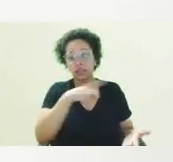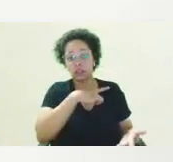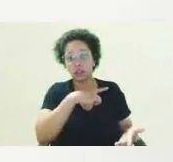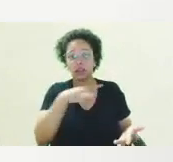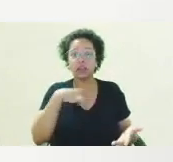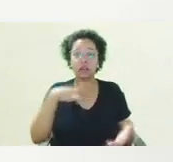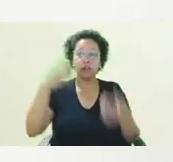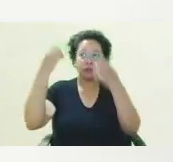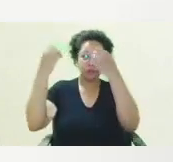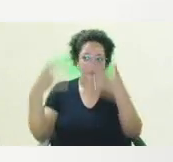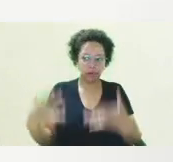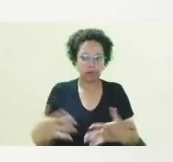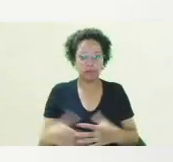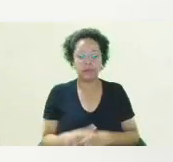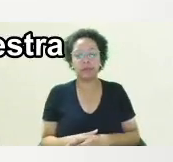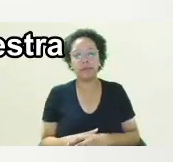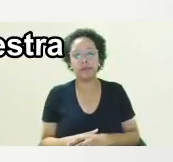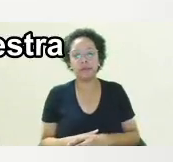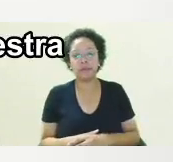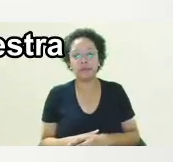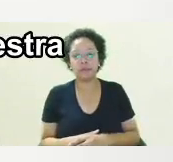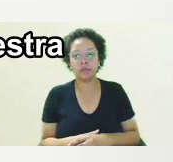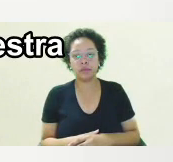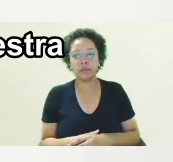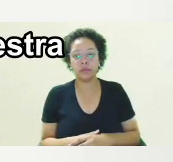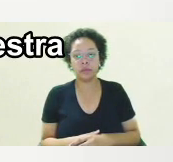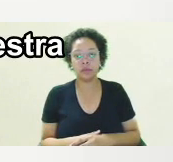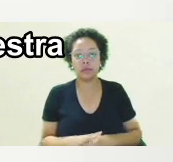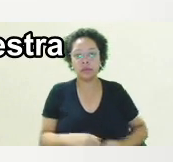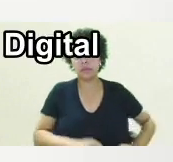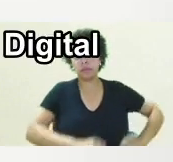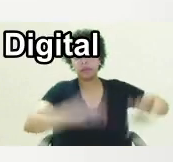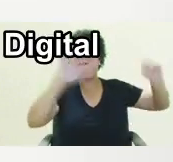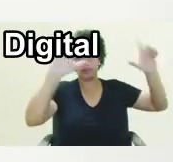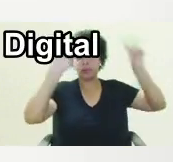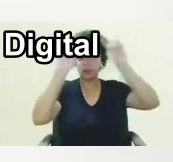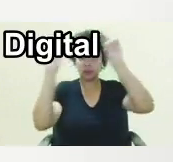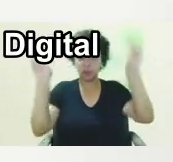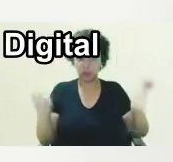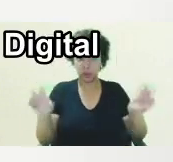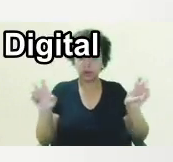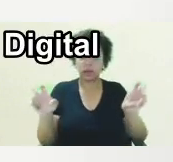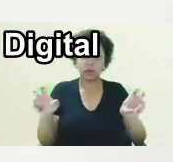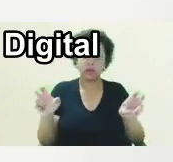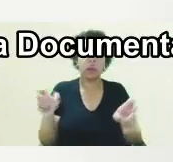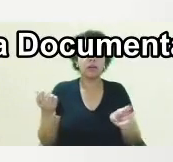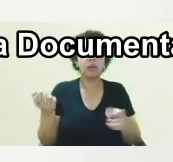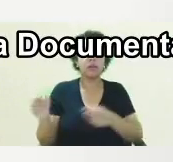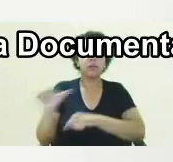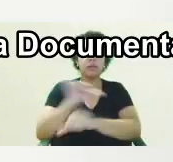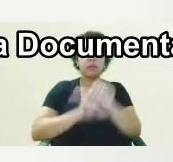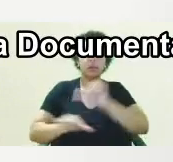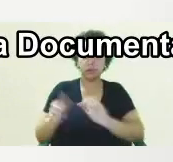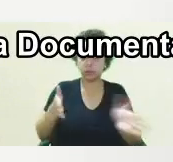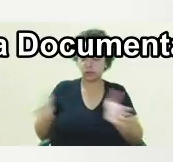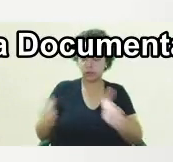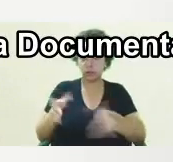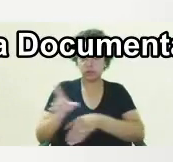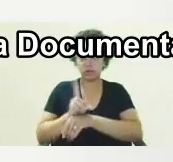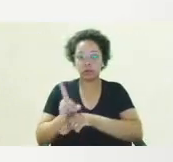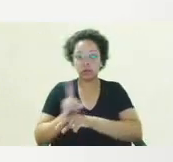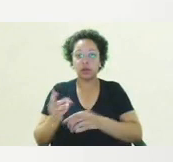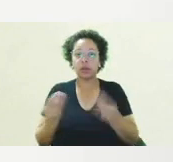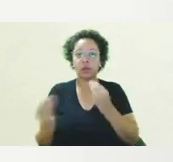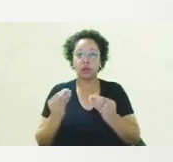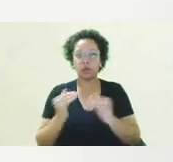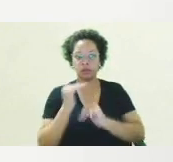tá? E o slide que está aqui é o primeiro, é o título da palestra, Disseminando a Acessibilidade Digital, como escalar a acessibilidade